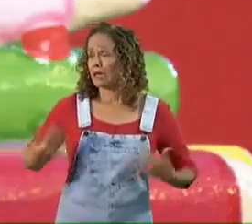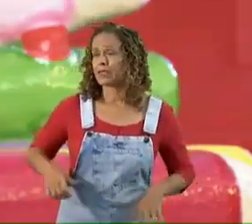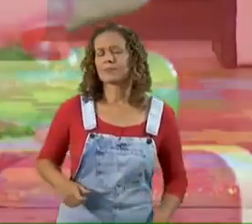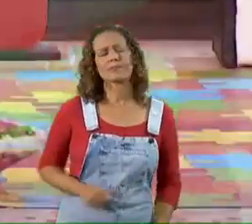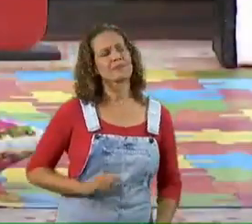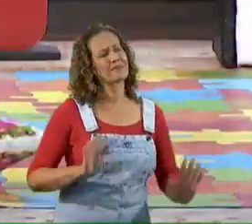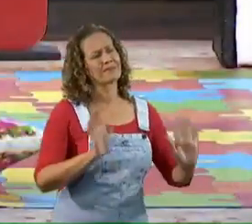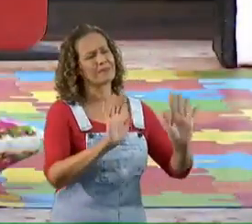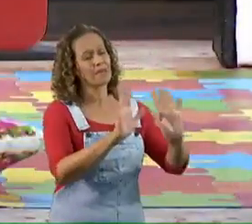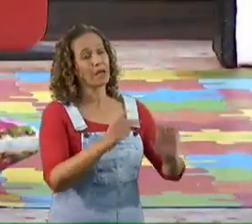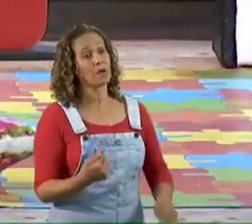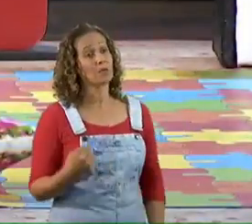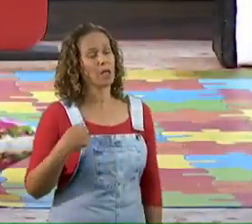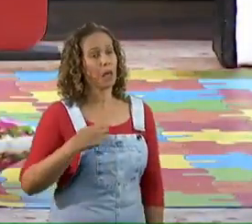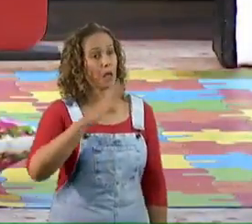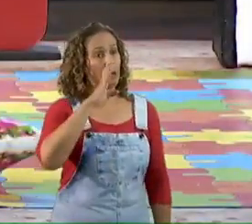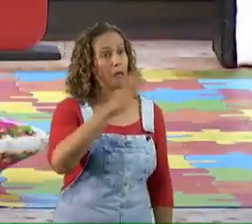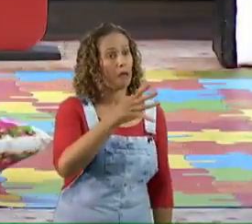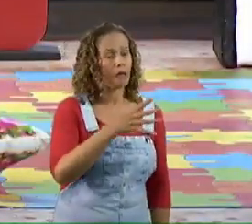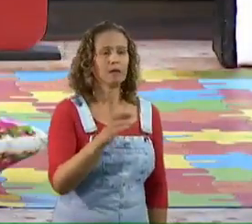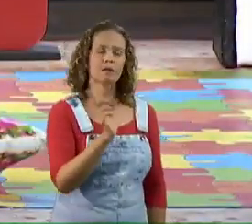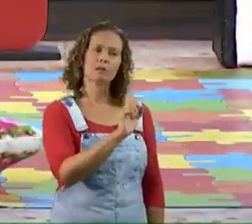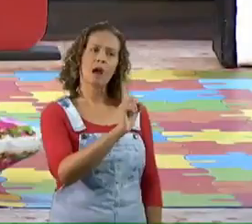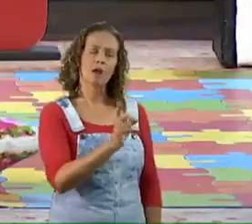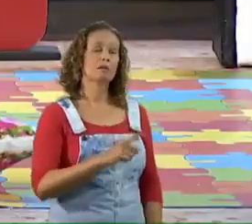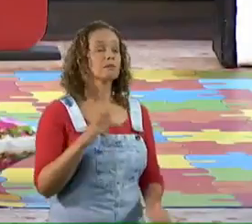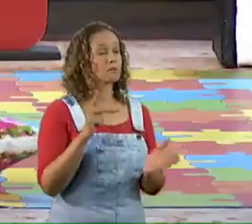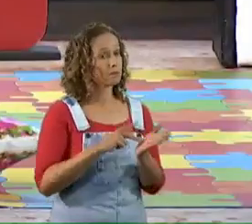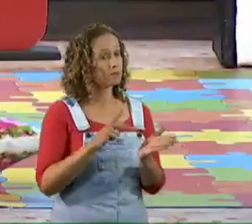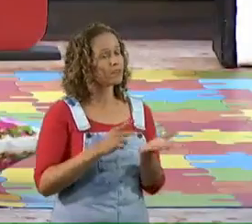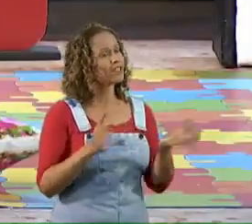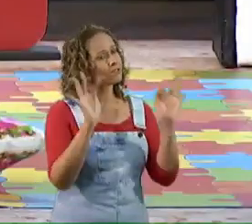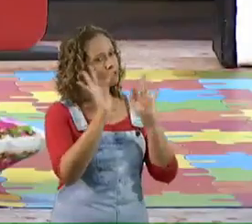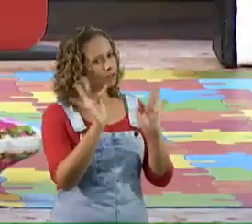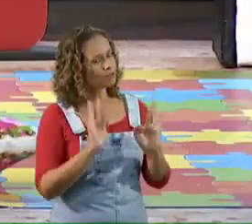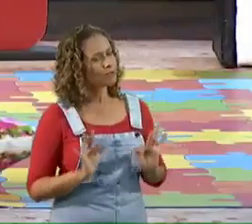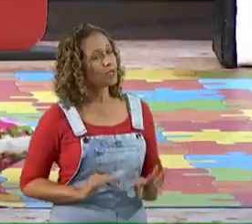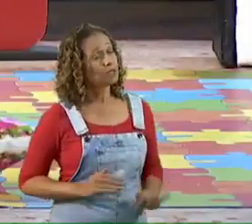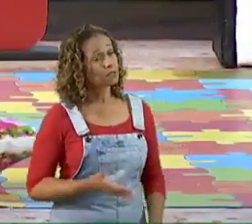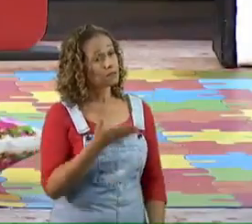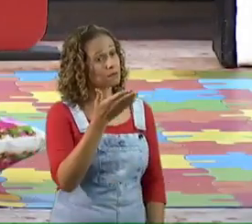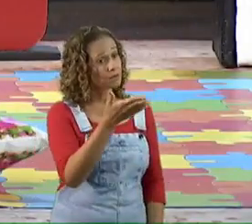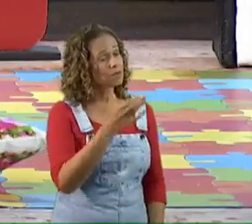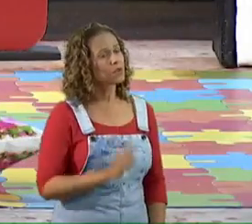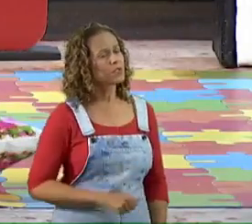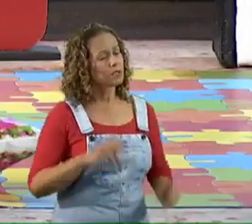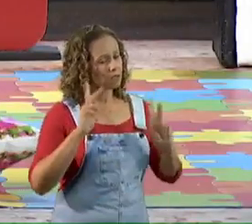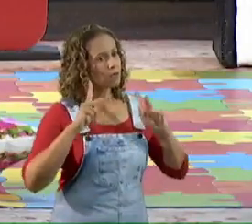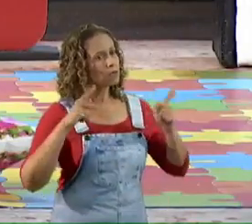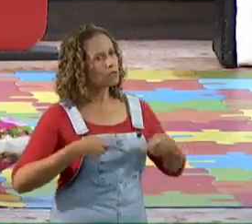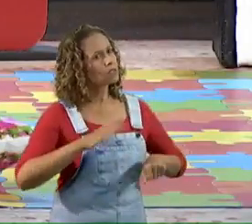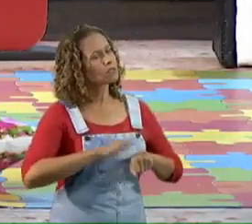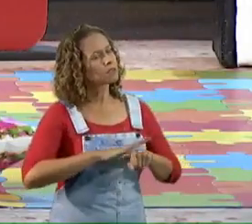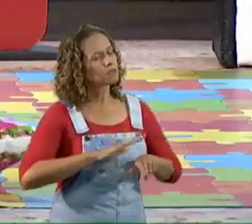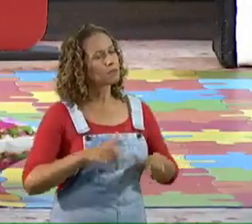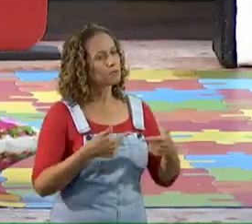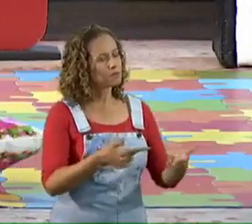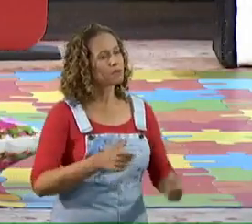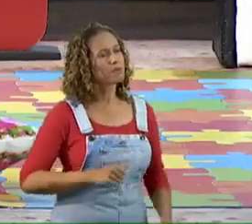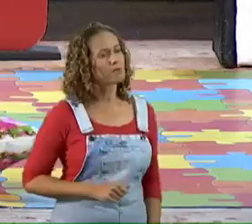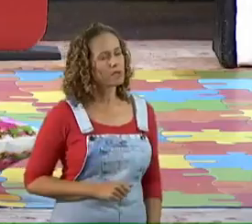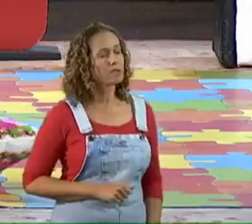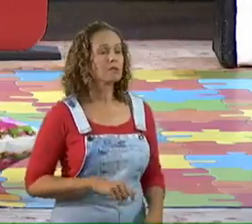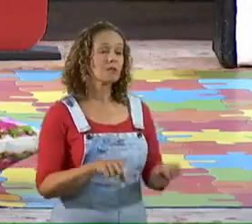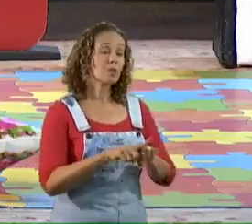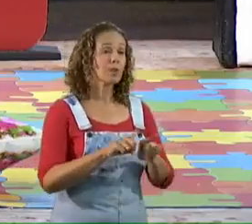Melissa. Eu não estou aqui para te acusar. Na verdade, eu estou muito feliz por você ter reconhecido o que fez e pelo fato de